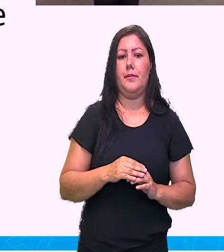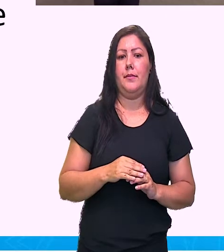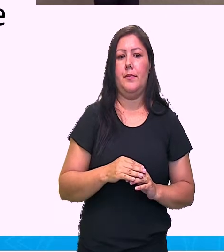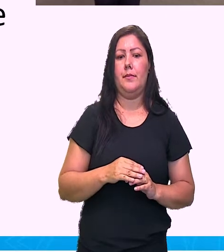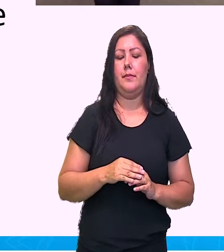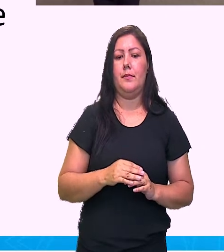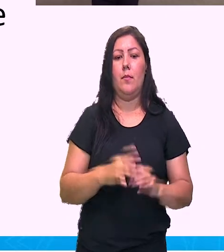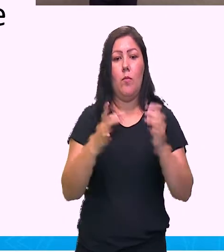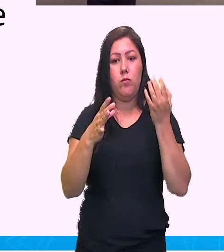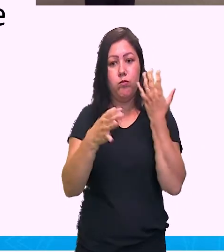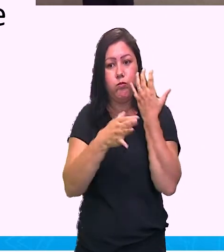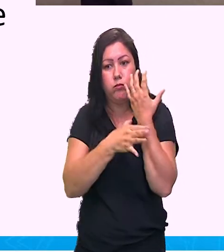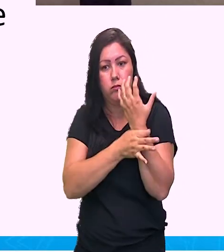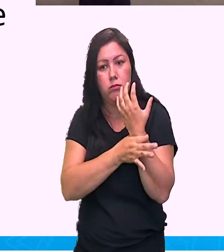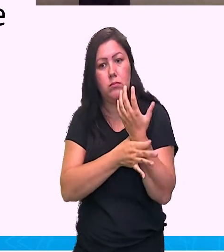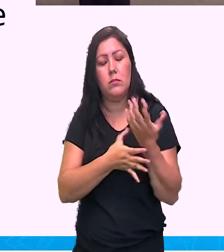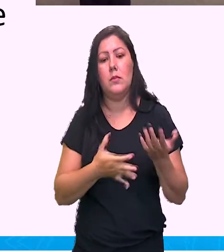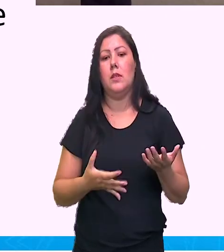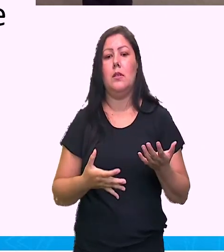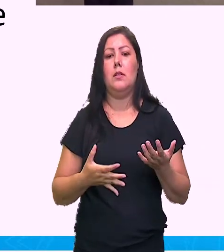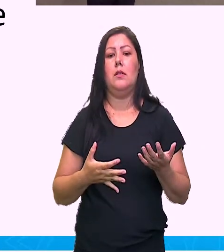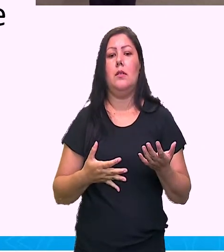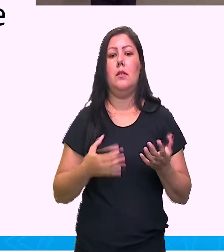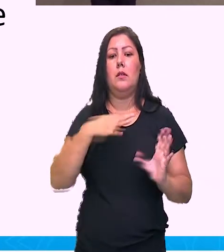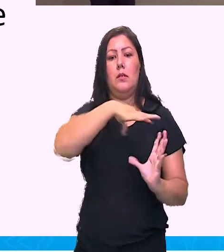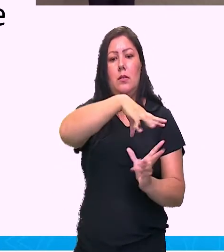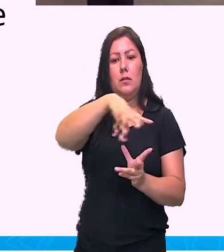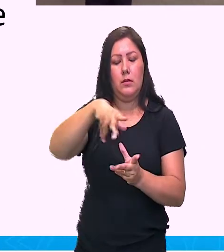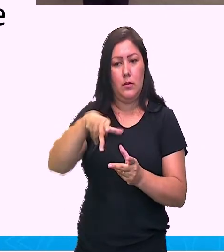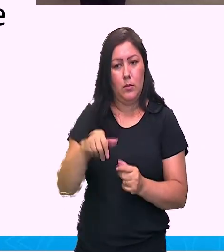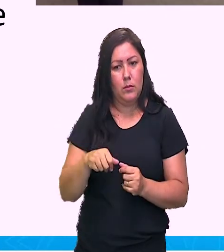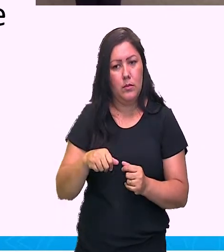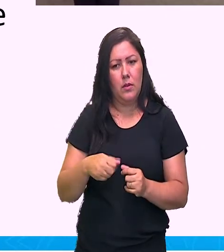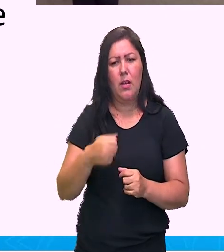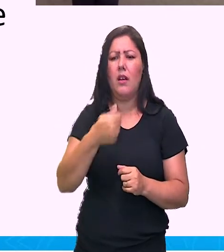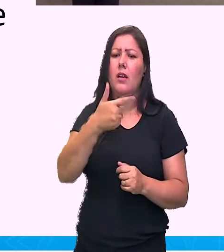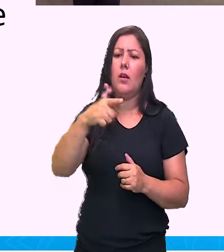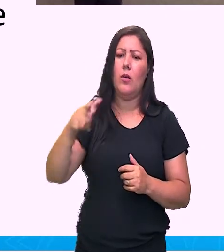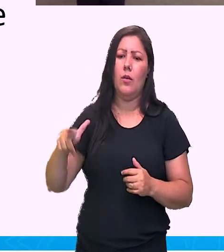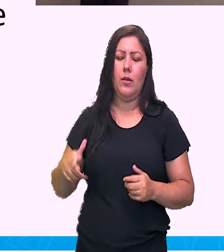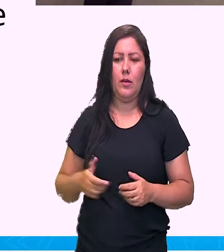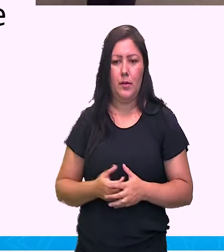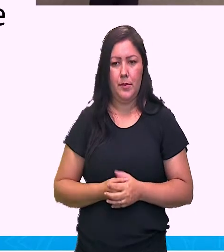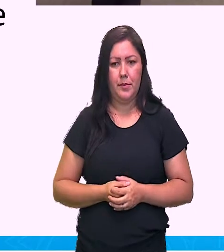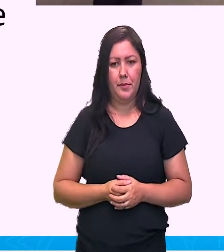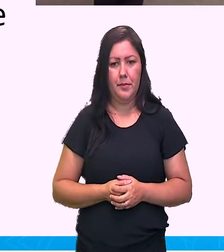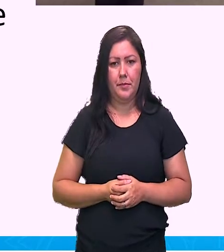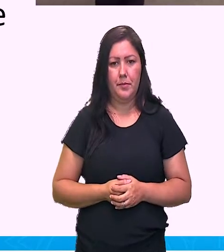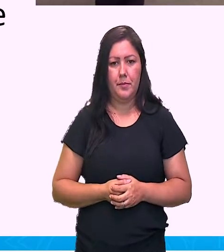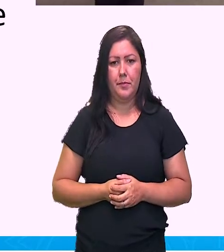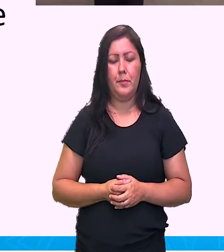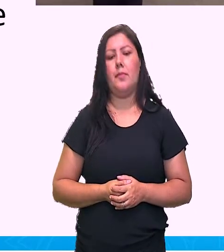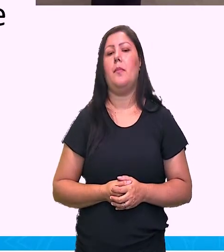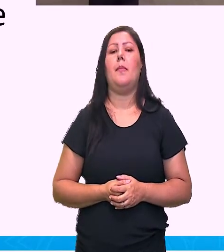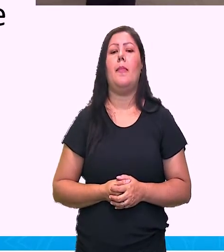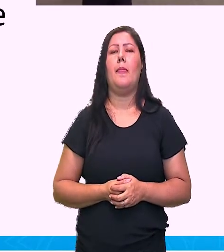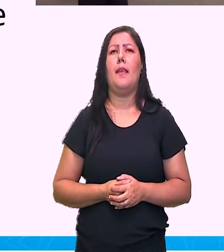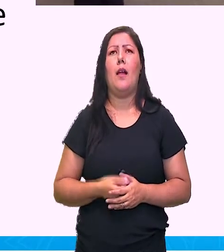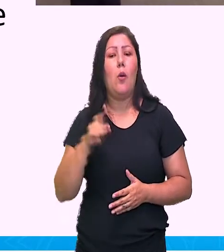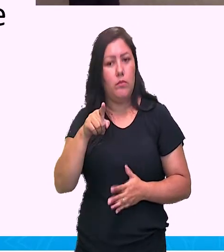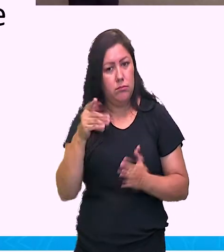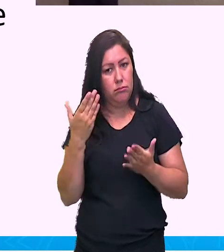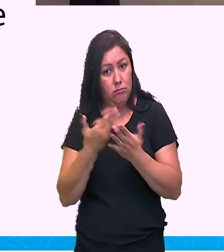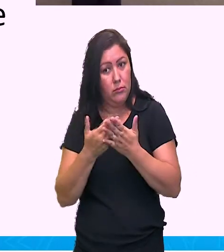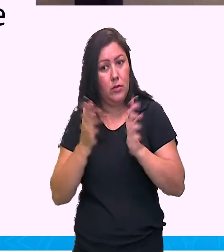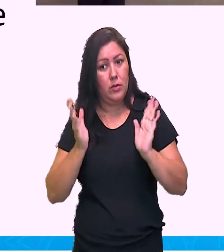entre outros. No 7º ano, você estudou que o Brasil tem uma grande